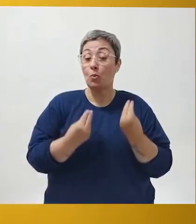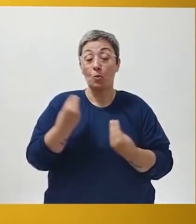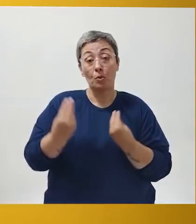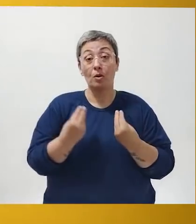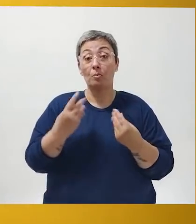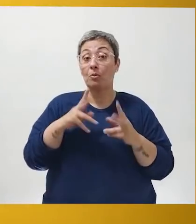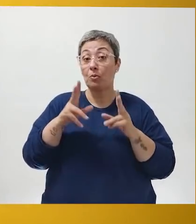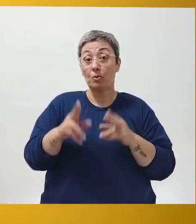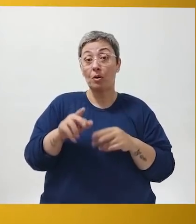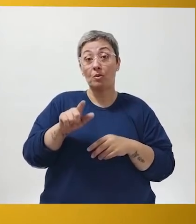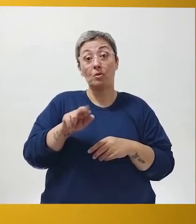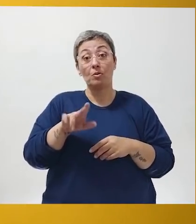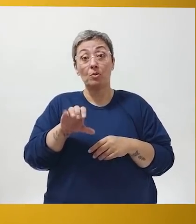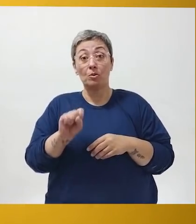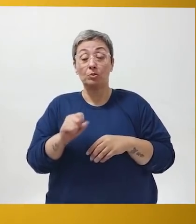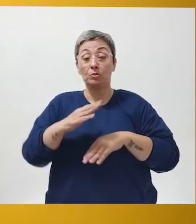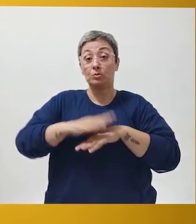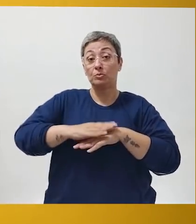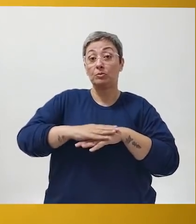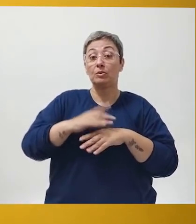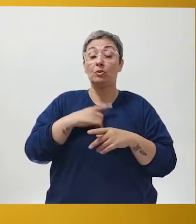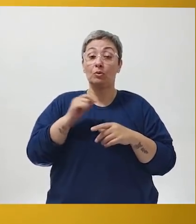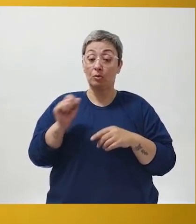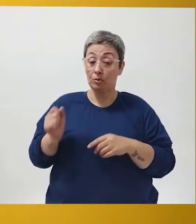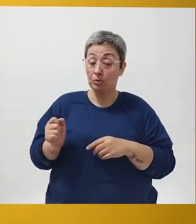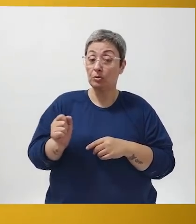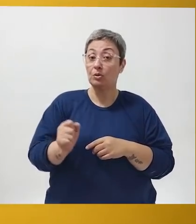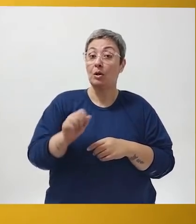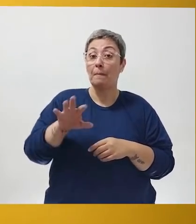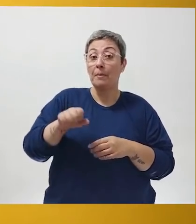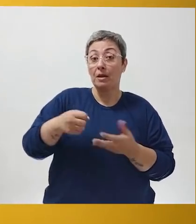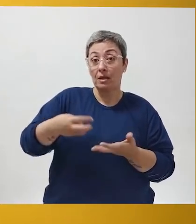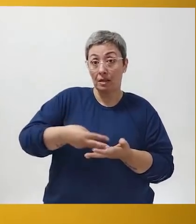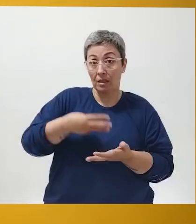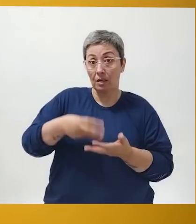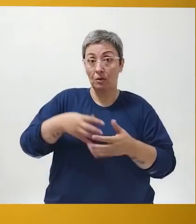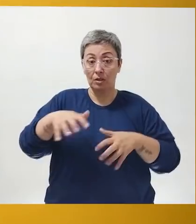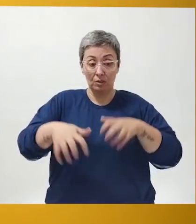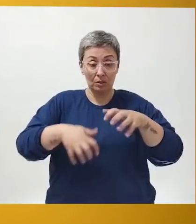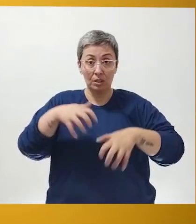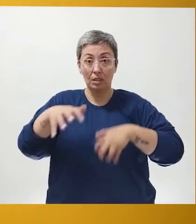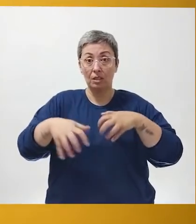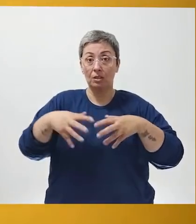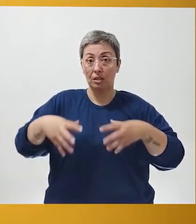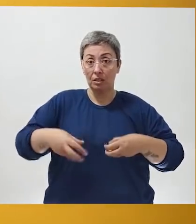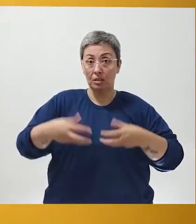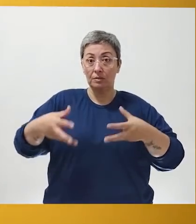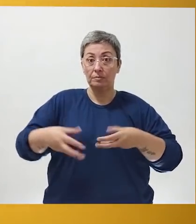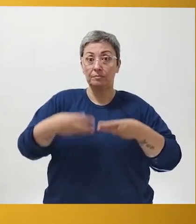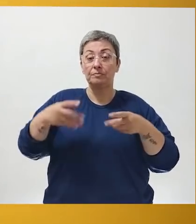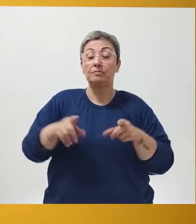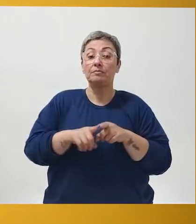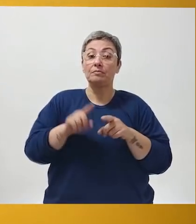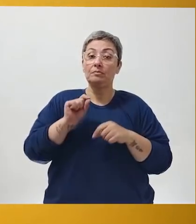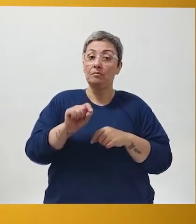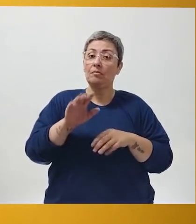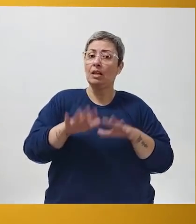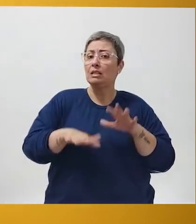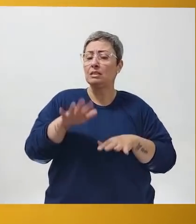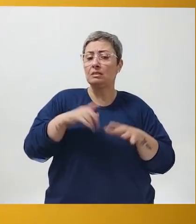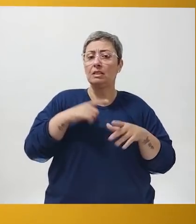que você tem uma plantinha na sua casa, no seu quintal ou próximo da sua residência, e o quanto